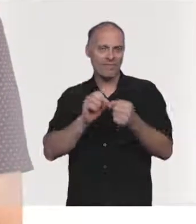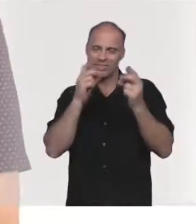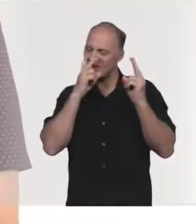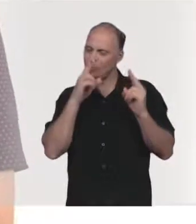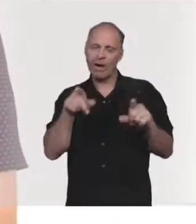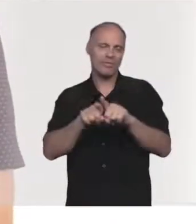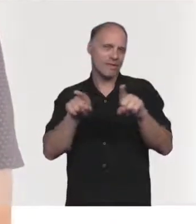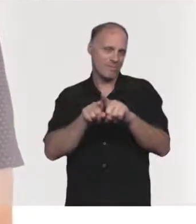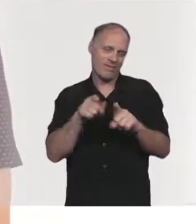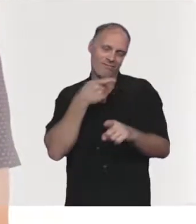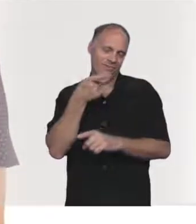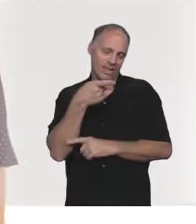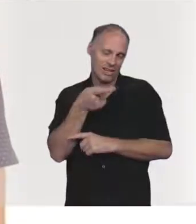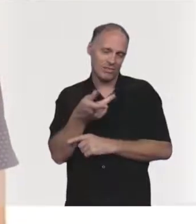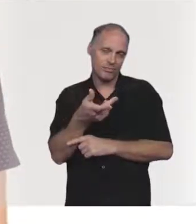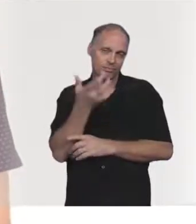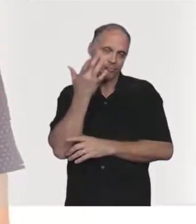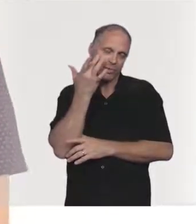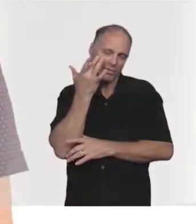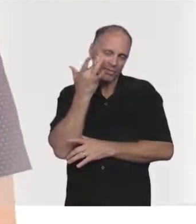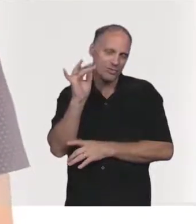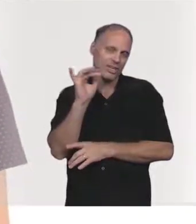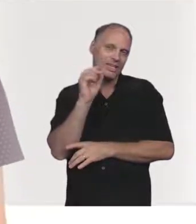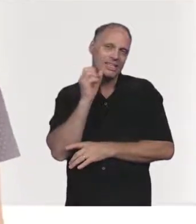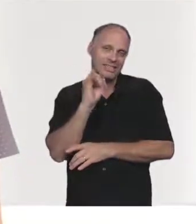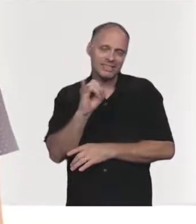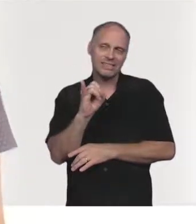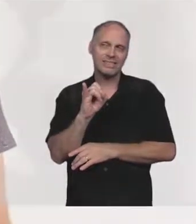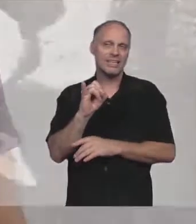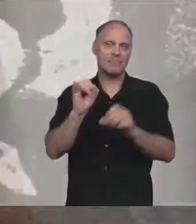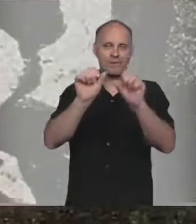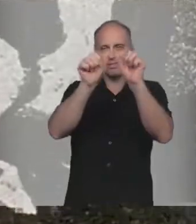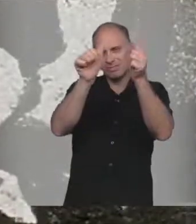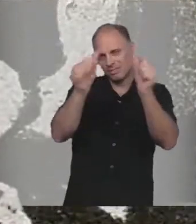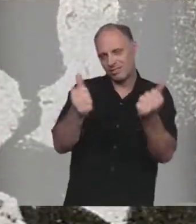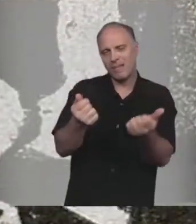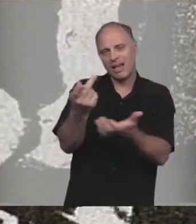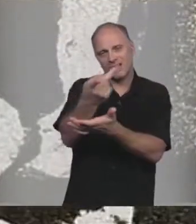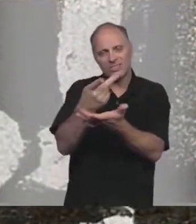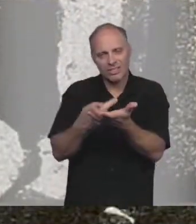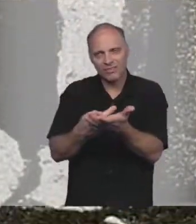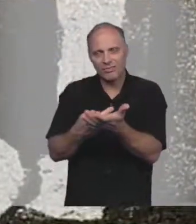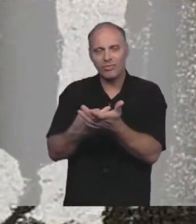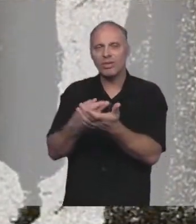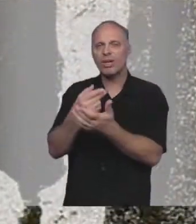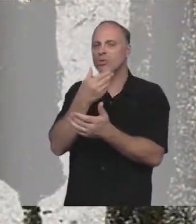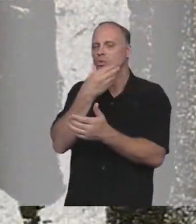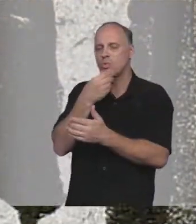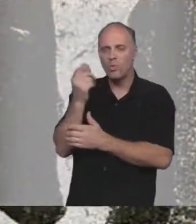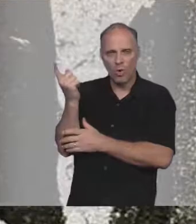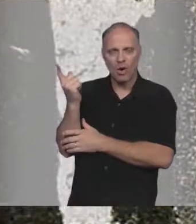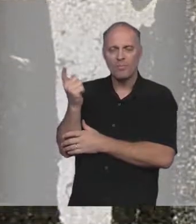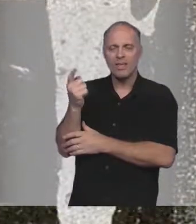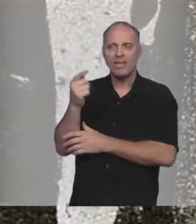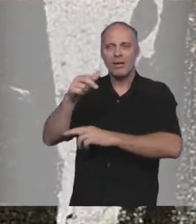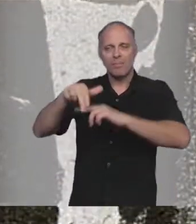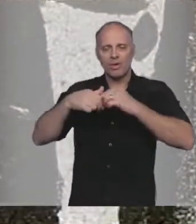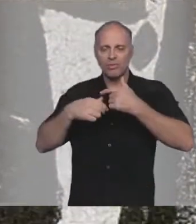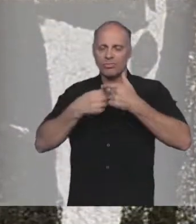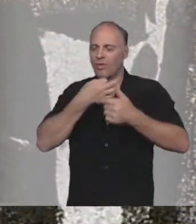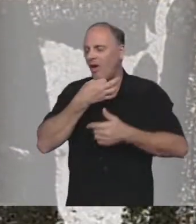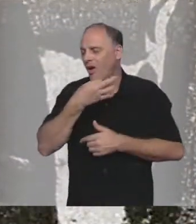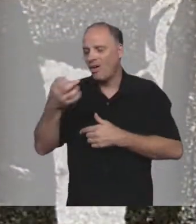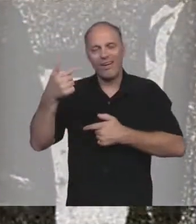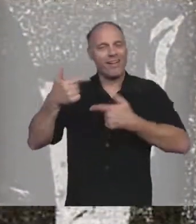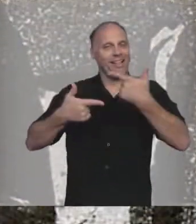já fez essa comparação. Não sei se por conta das gravuras dele, dos horrores da guerra,